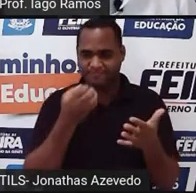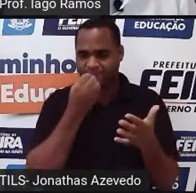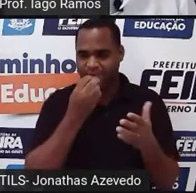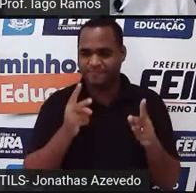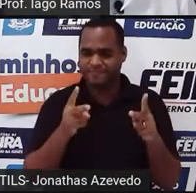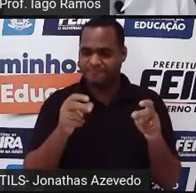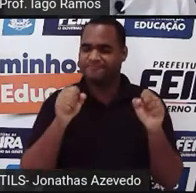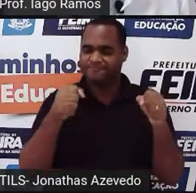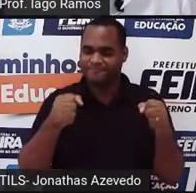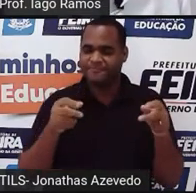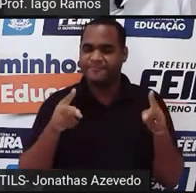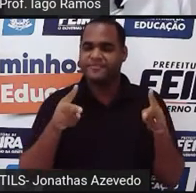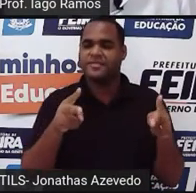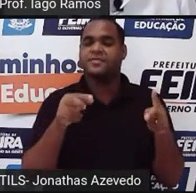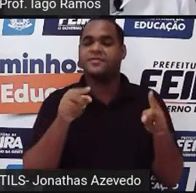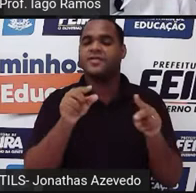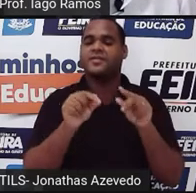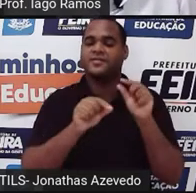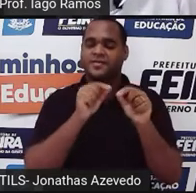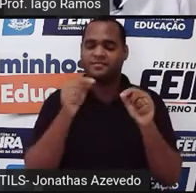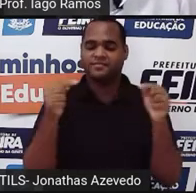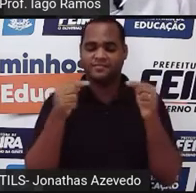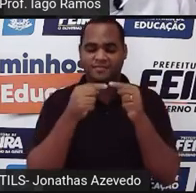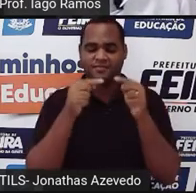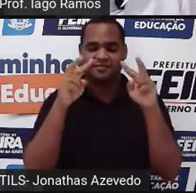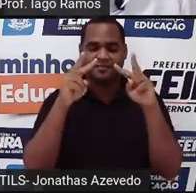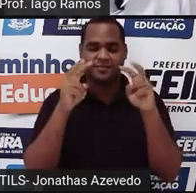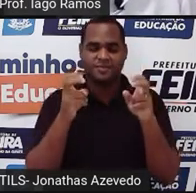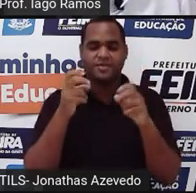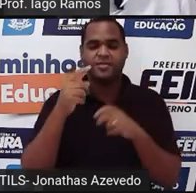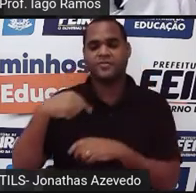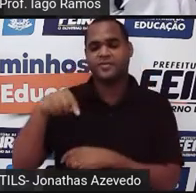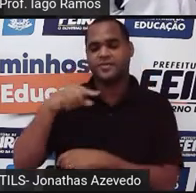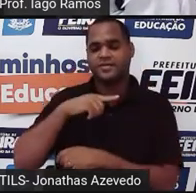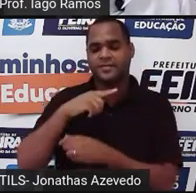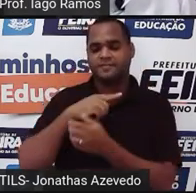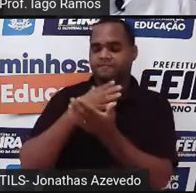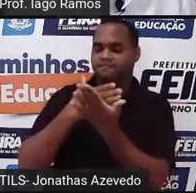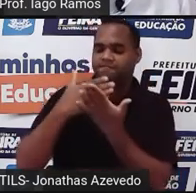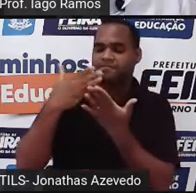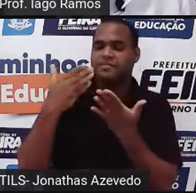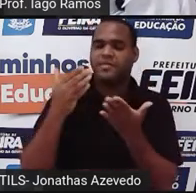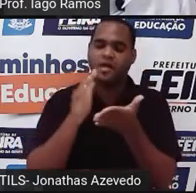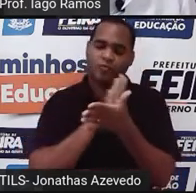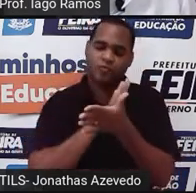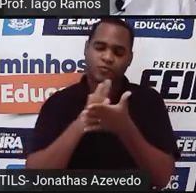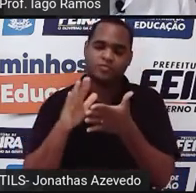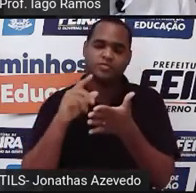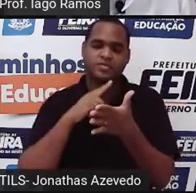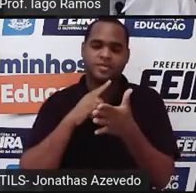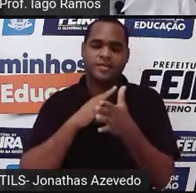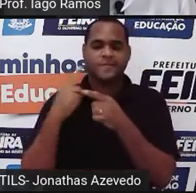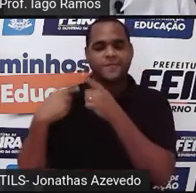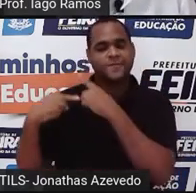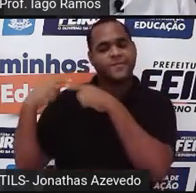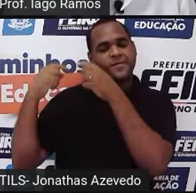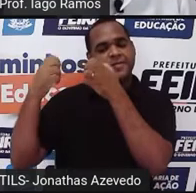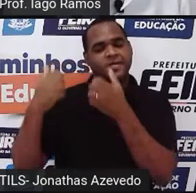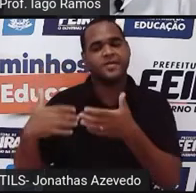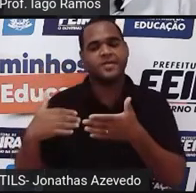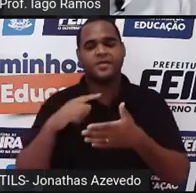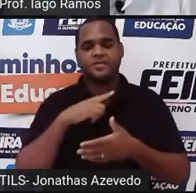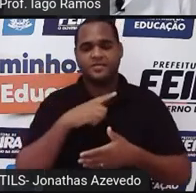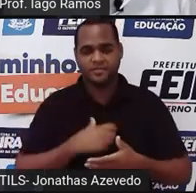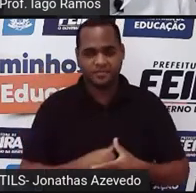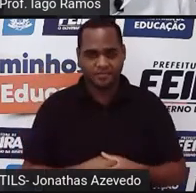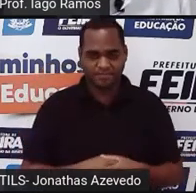ainda continuar um tema e nós Já começamos algumas aulas atrás tá